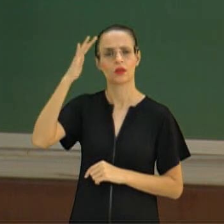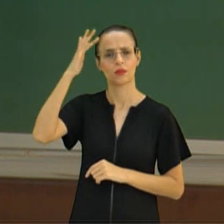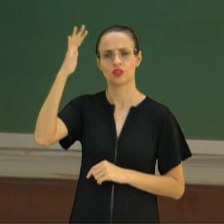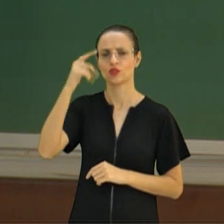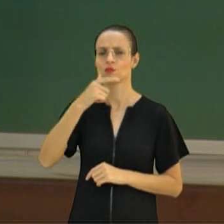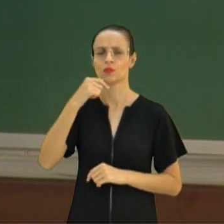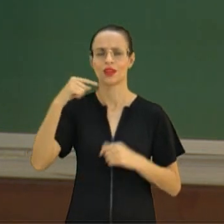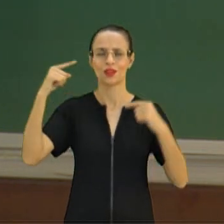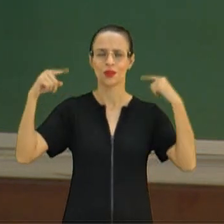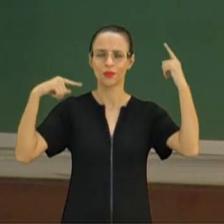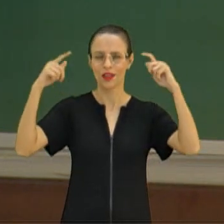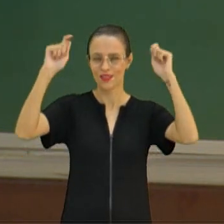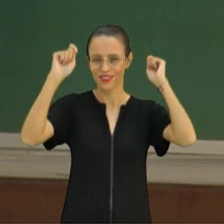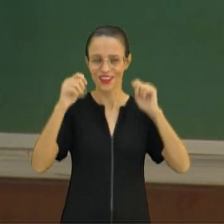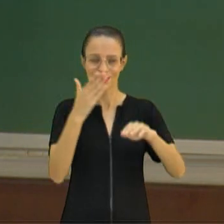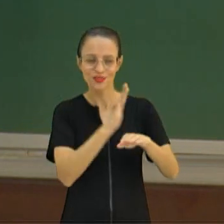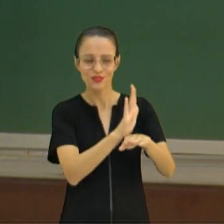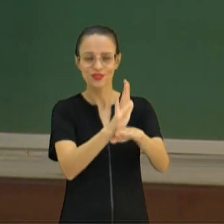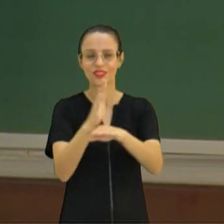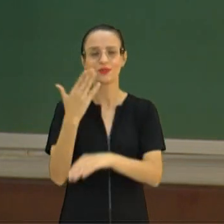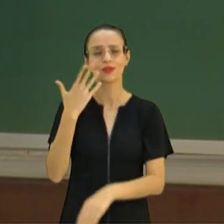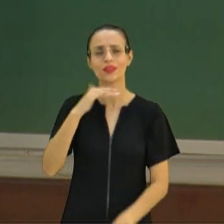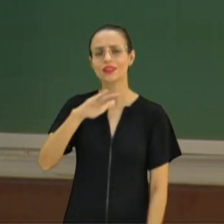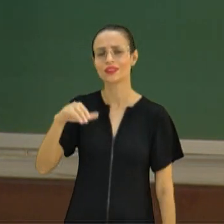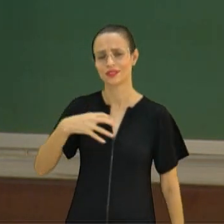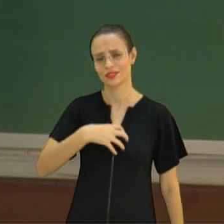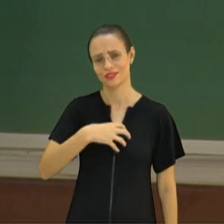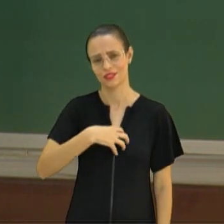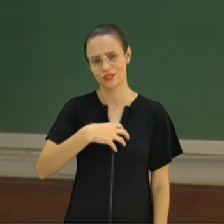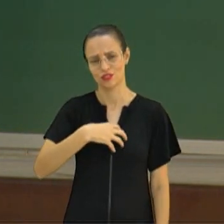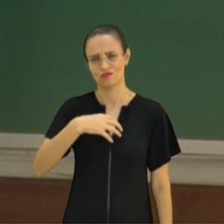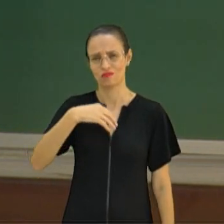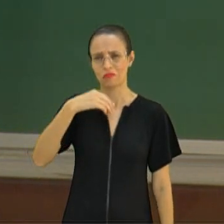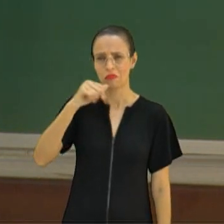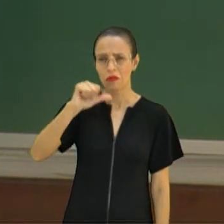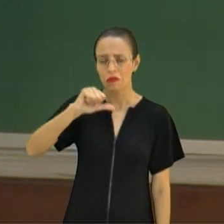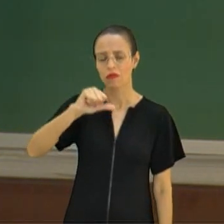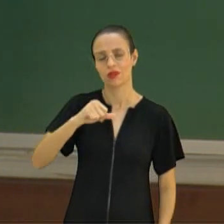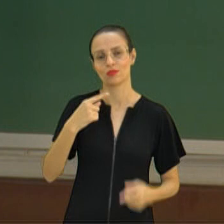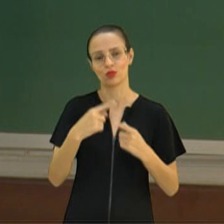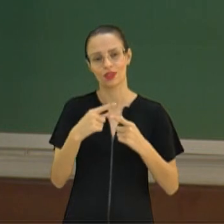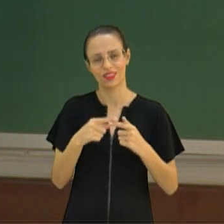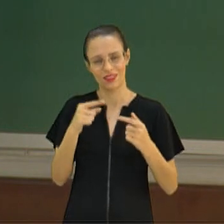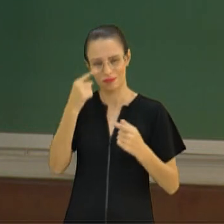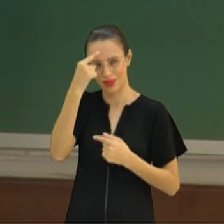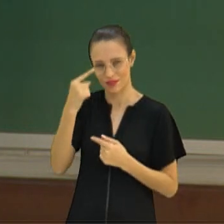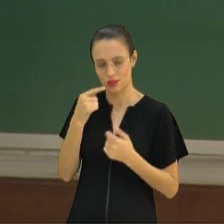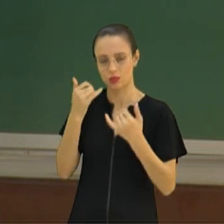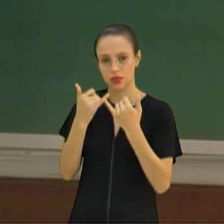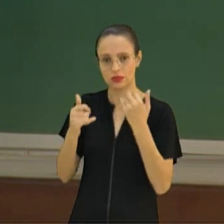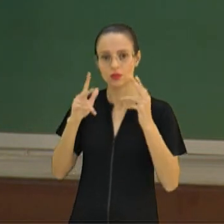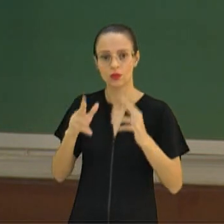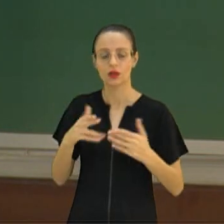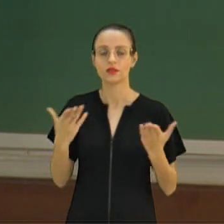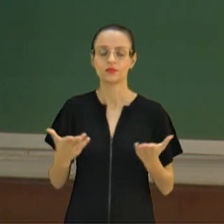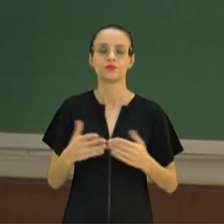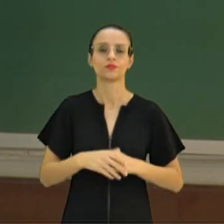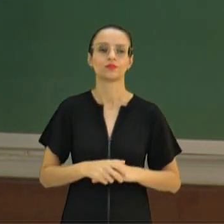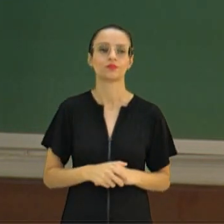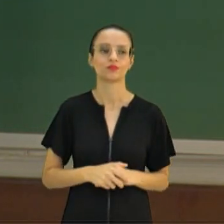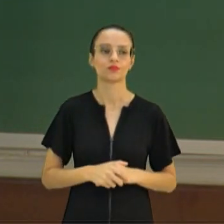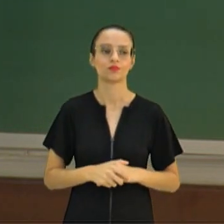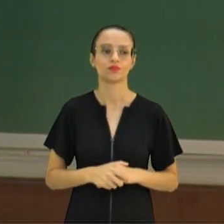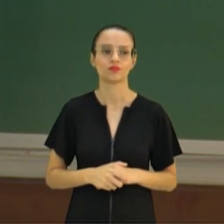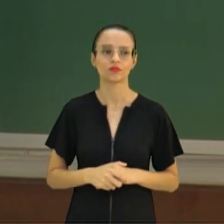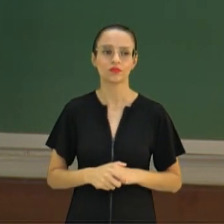menino maluquinho ajudando crianças que se sentiam mal por ter alguns daqueles traços. A frase também anterior,